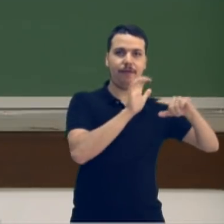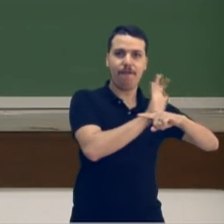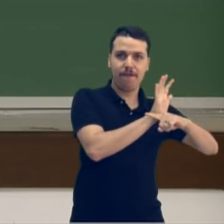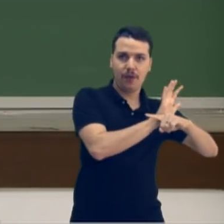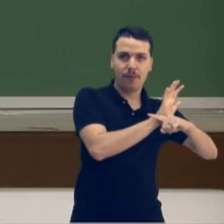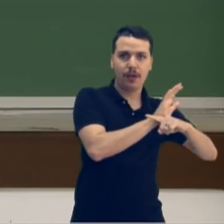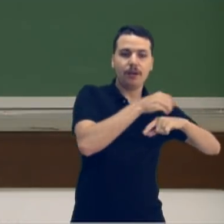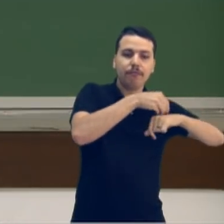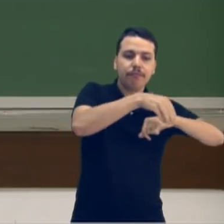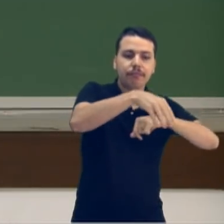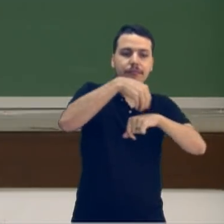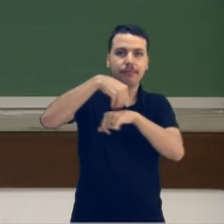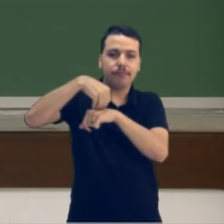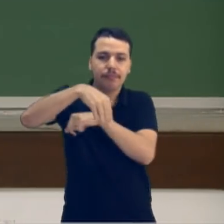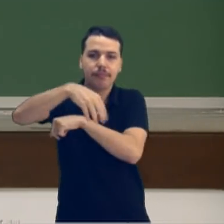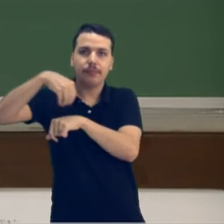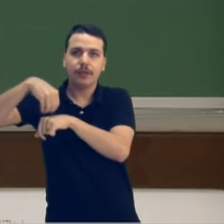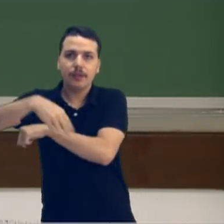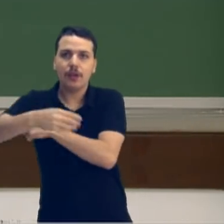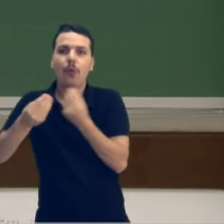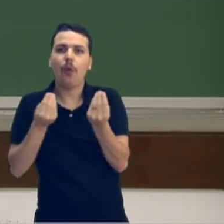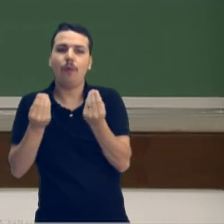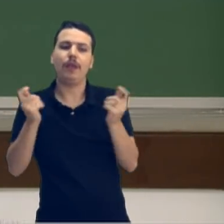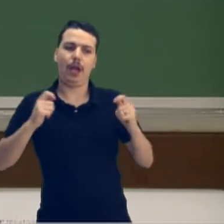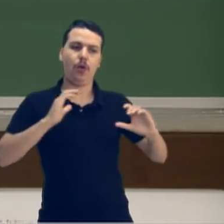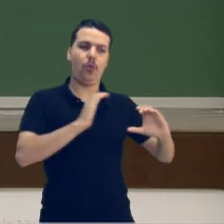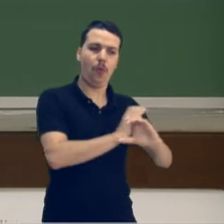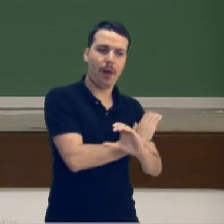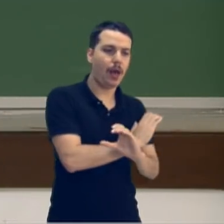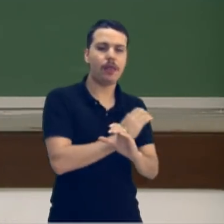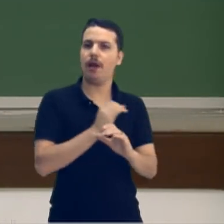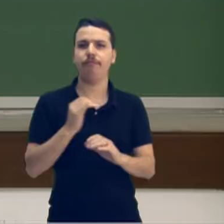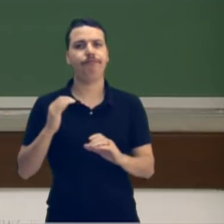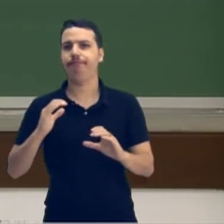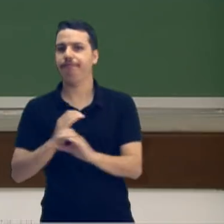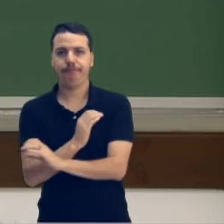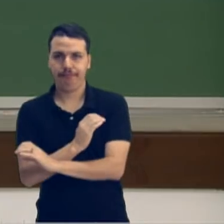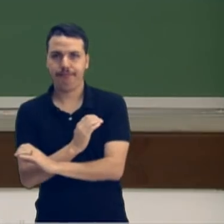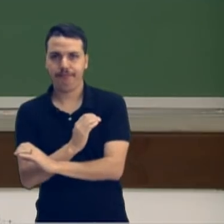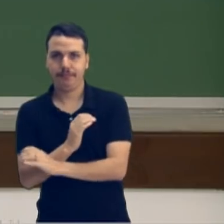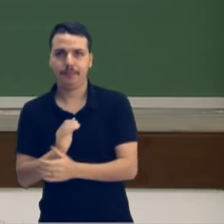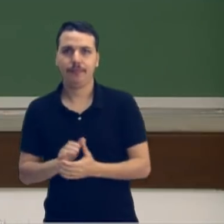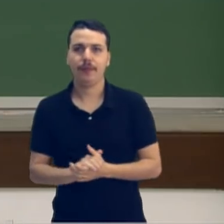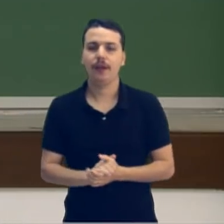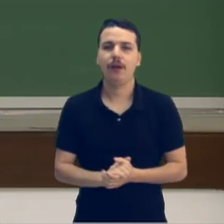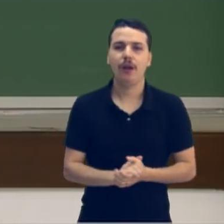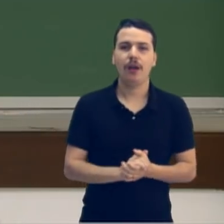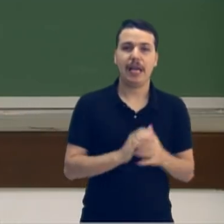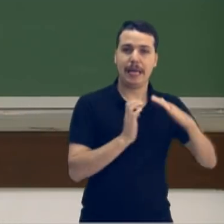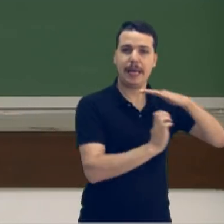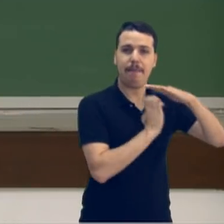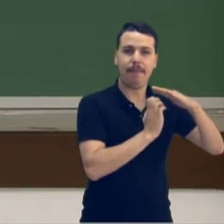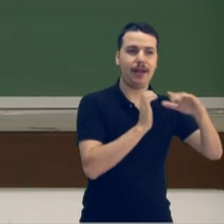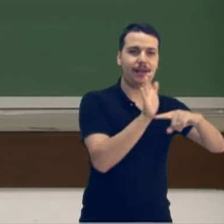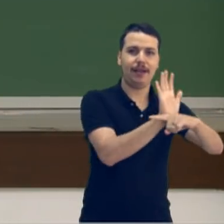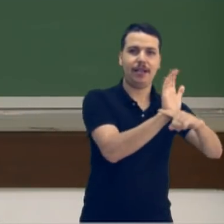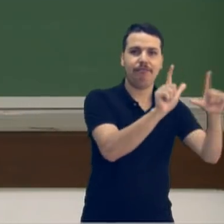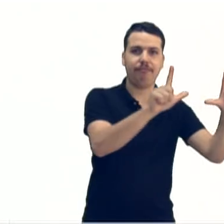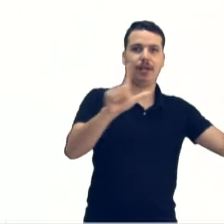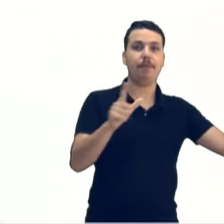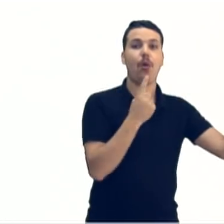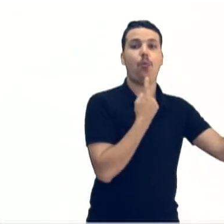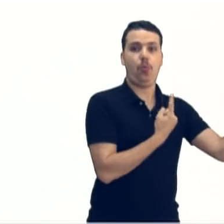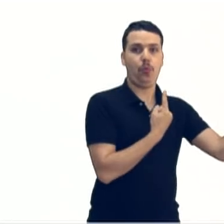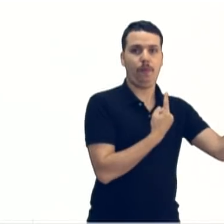eram completas e outras incompletas. Vamos adiante? O cinema 1. O que era o cinema 1? 85